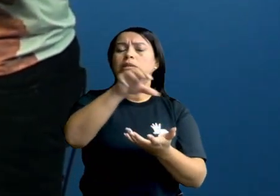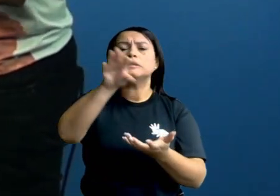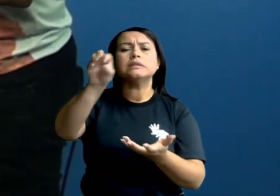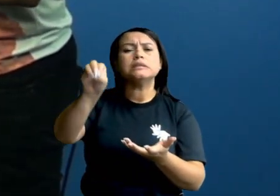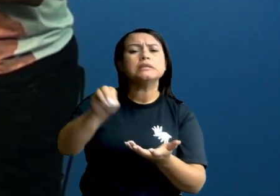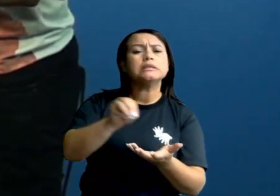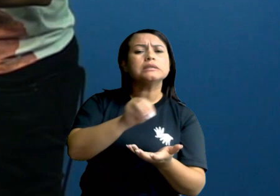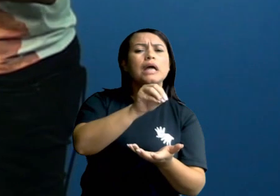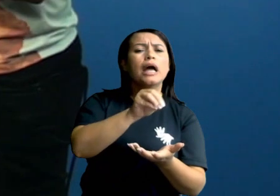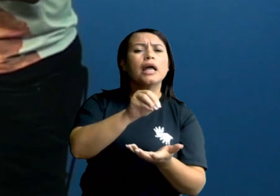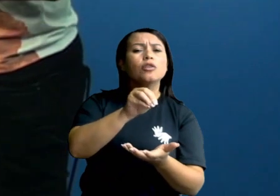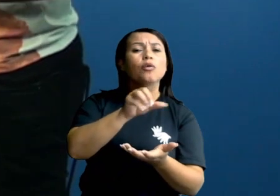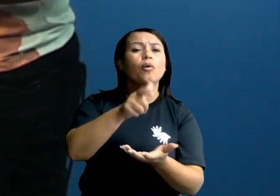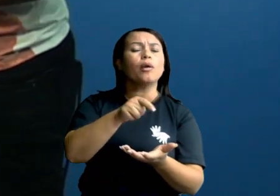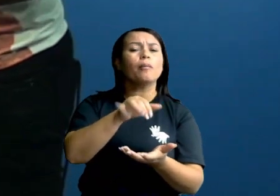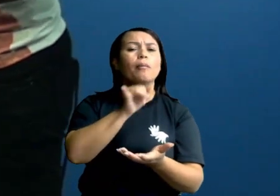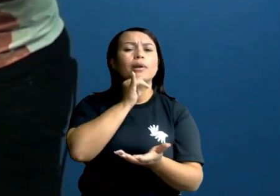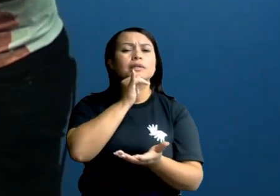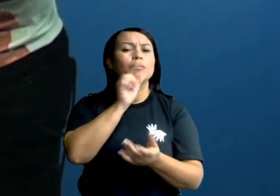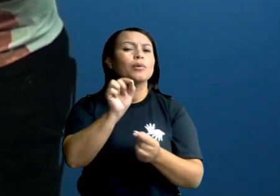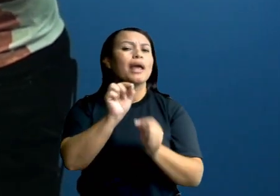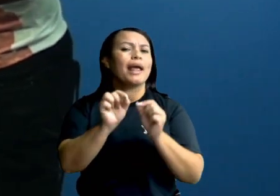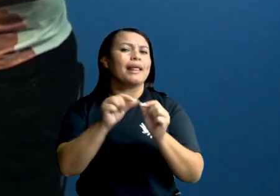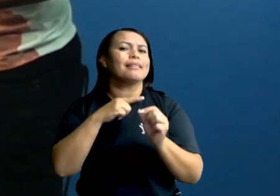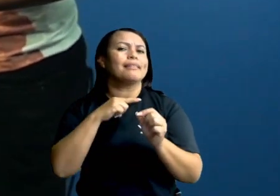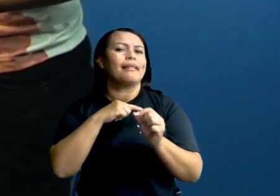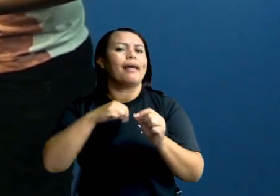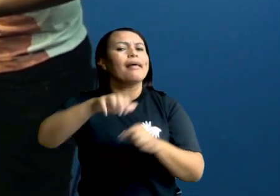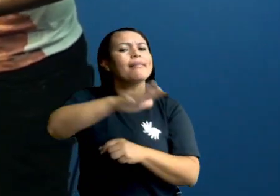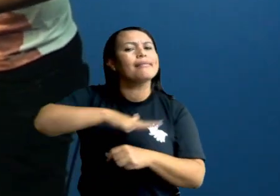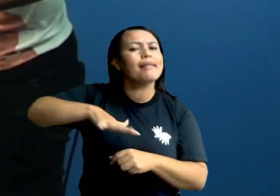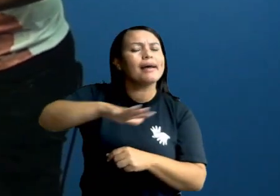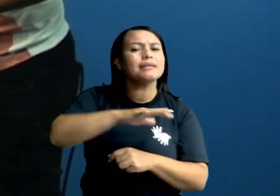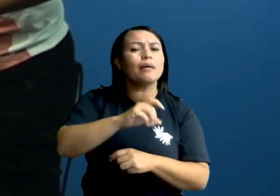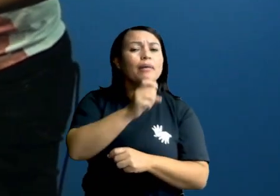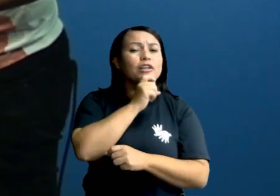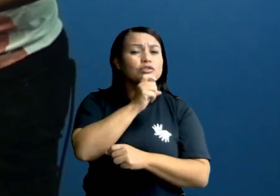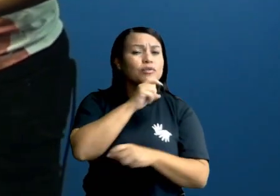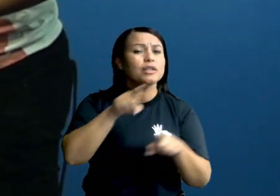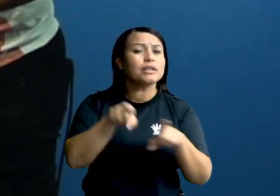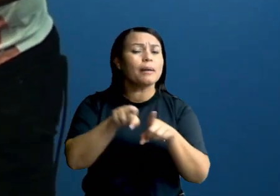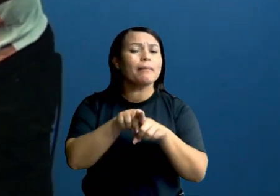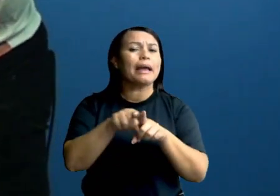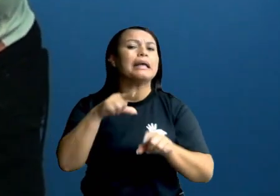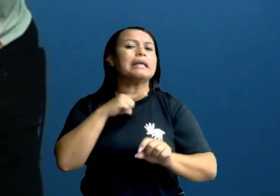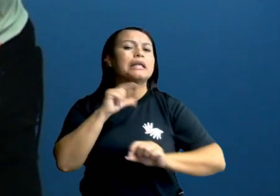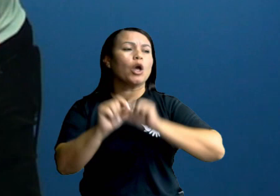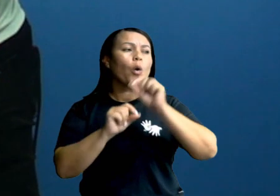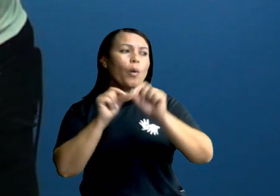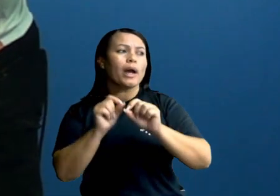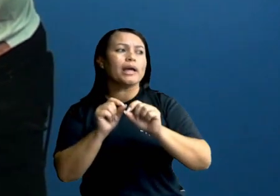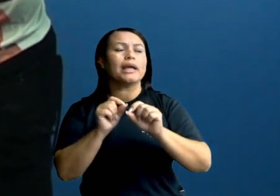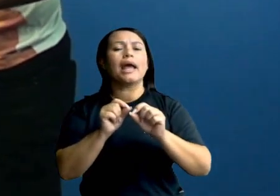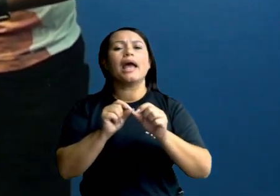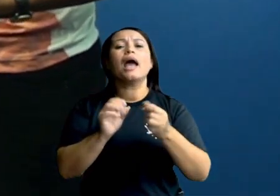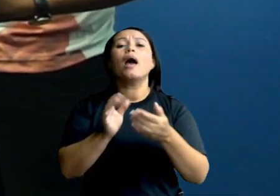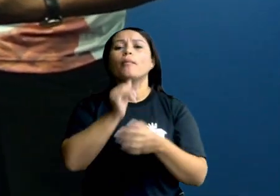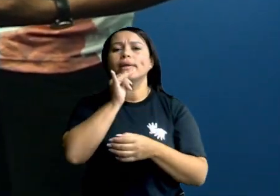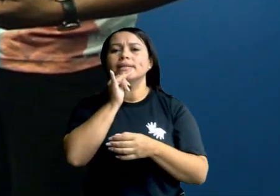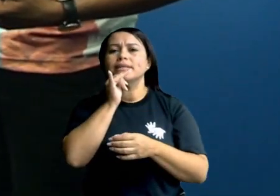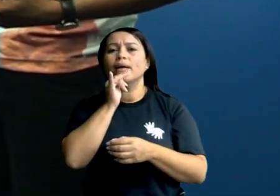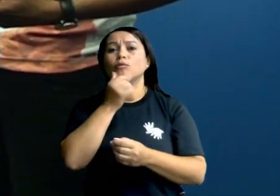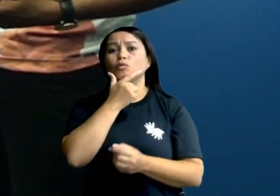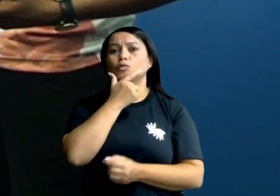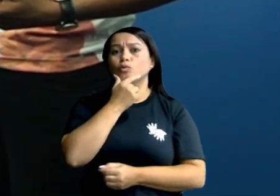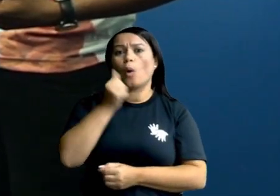mudanças climáticas, sobretudo nas glaciações, essa área ficou mais fria, formou uma ponte de gelo que possibilitou a passagem dos homens